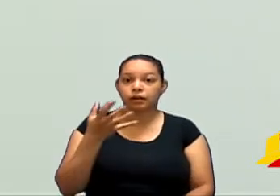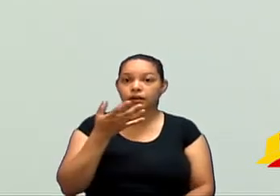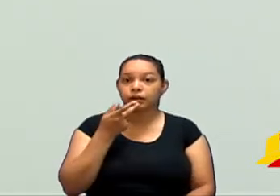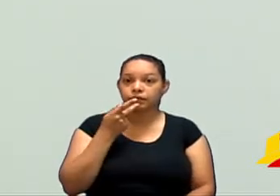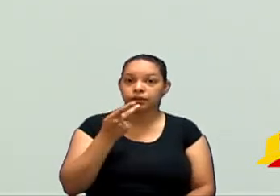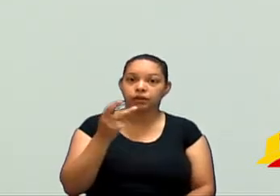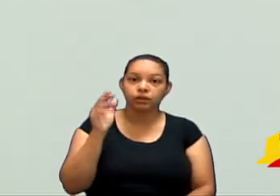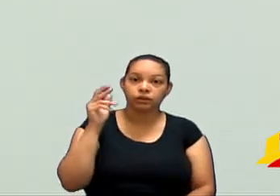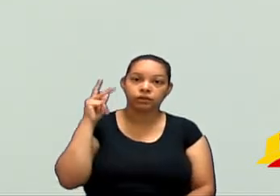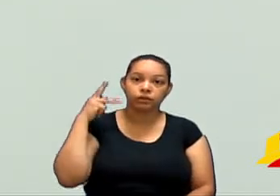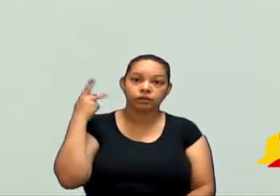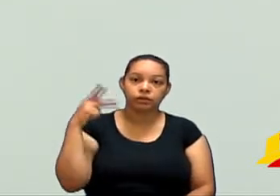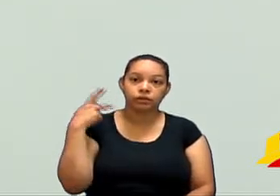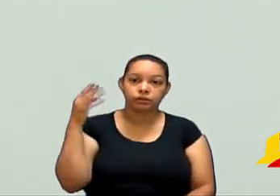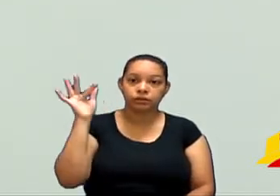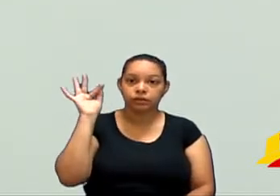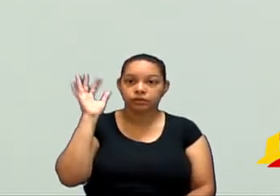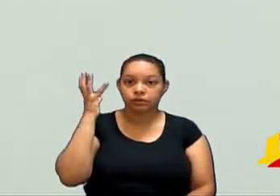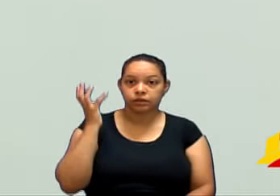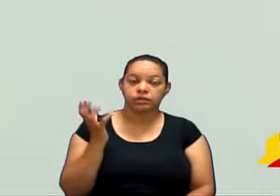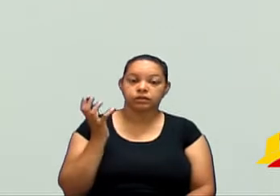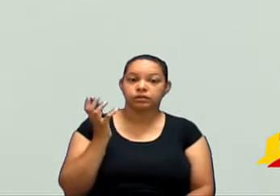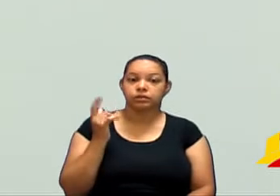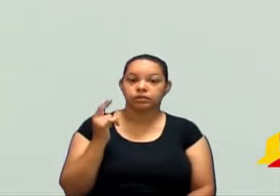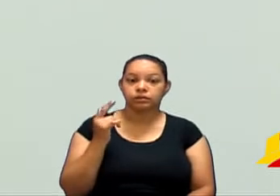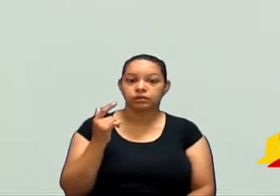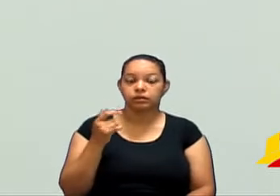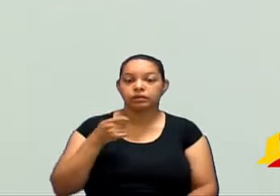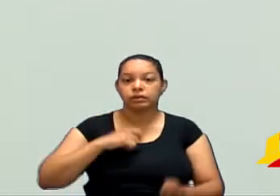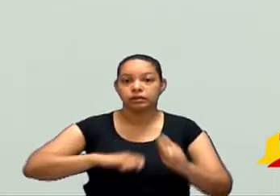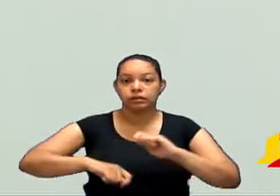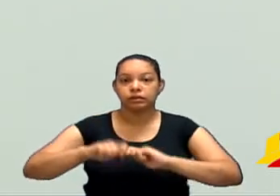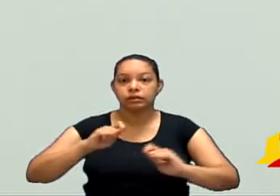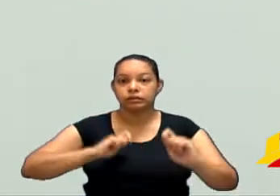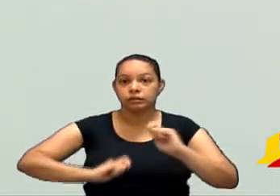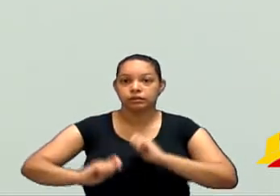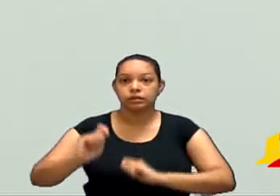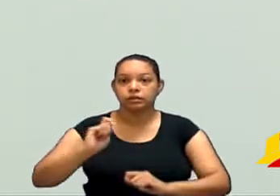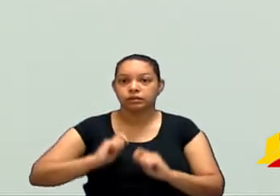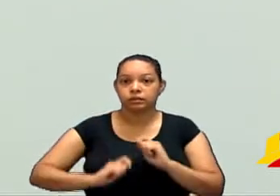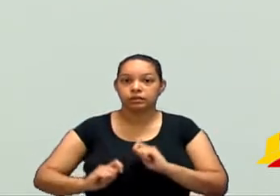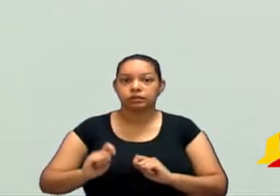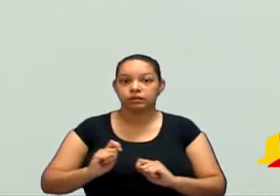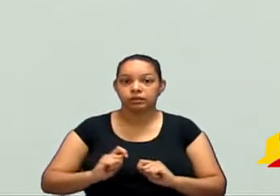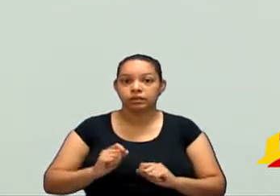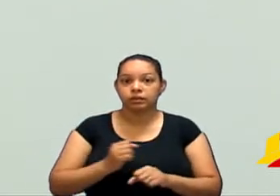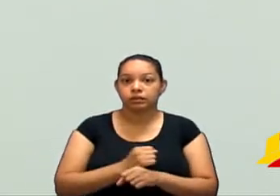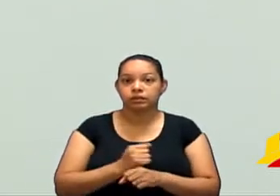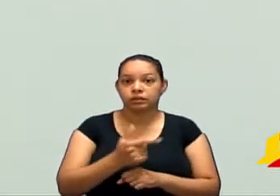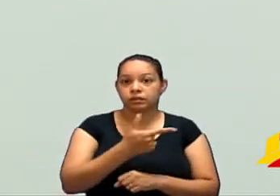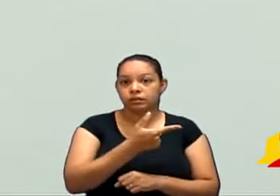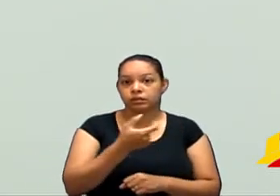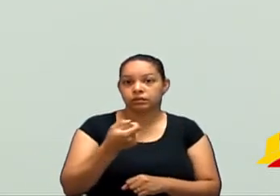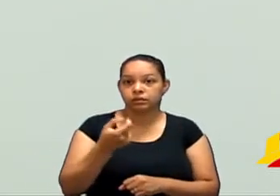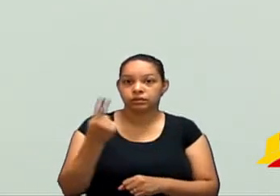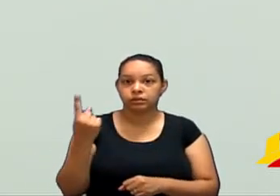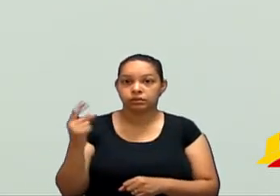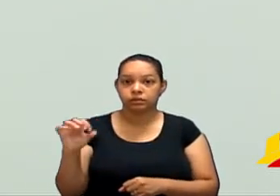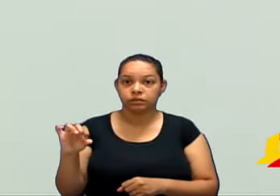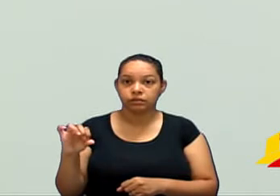falou aqui há um processo administrativo na Cepam 2019 e o monte de número aqui